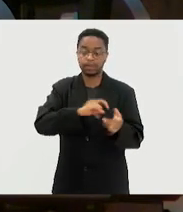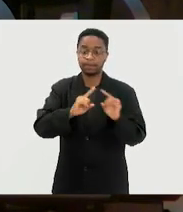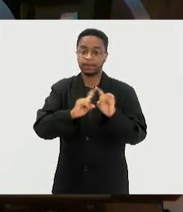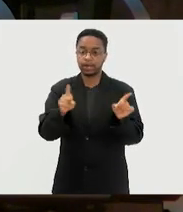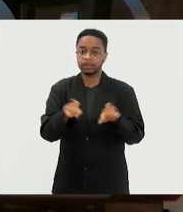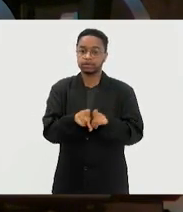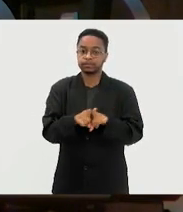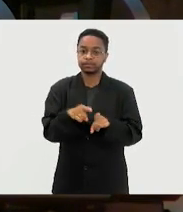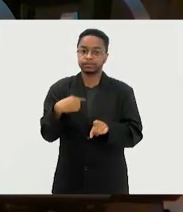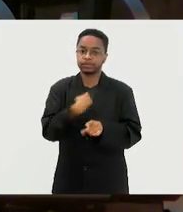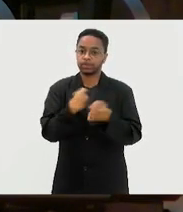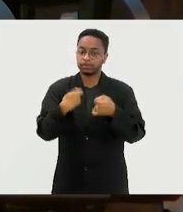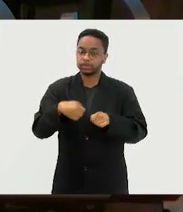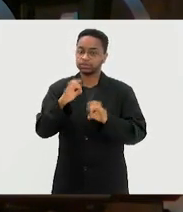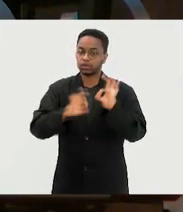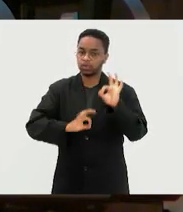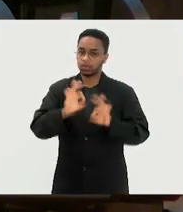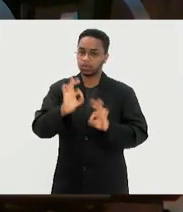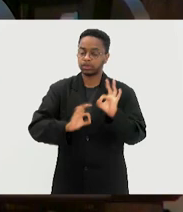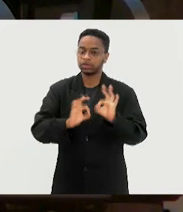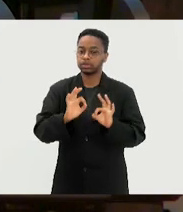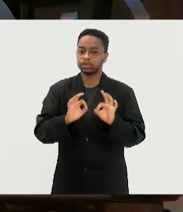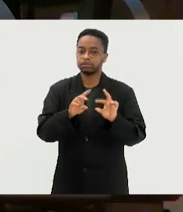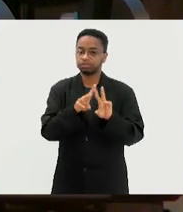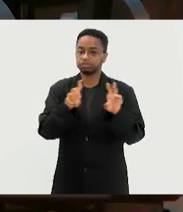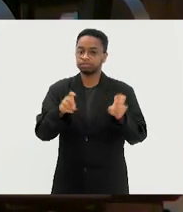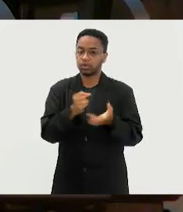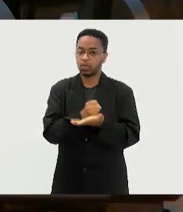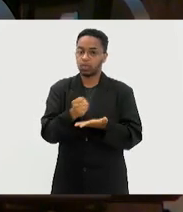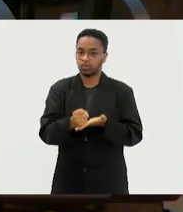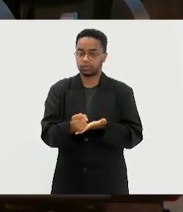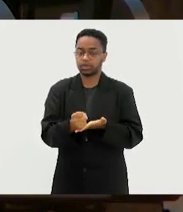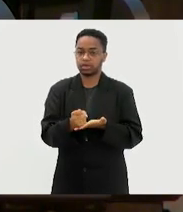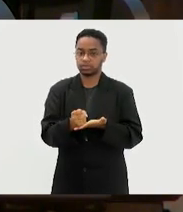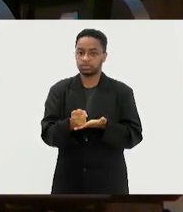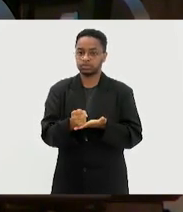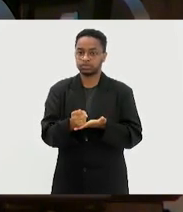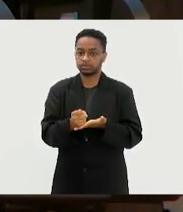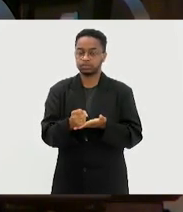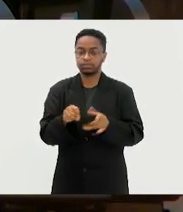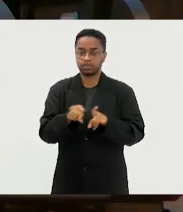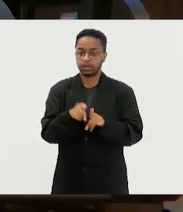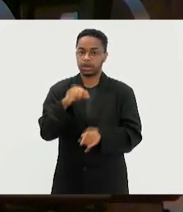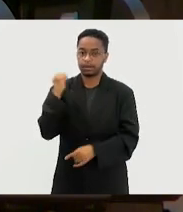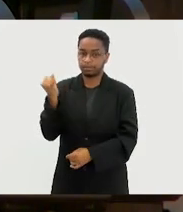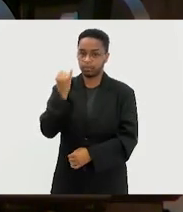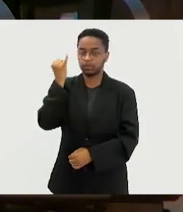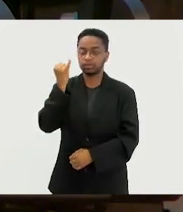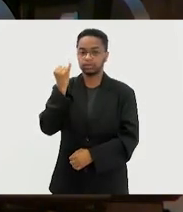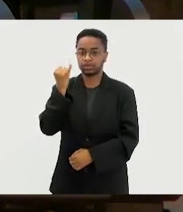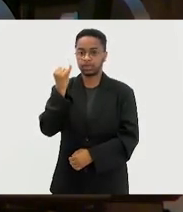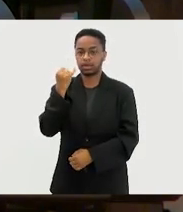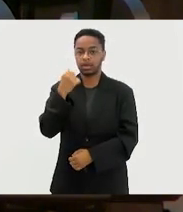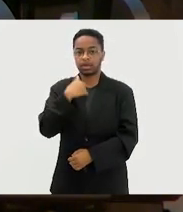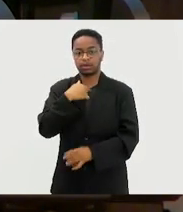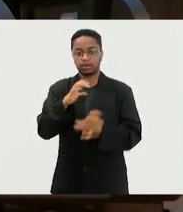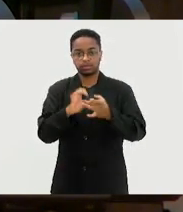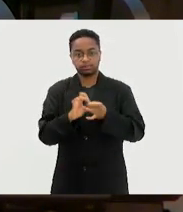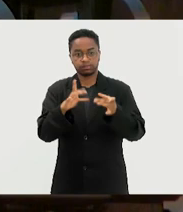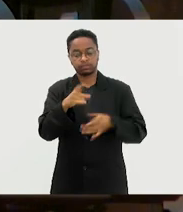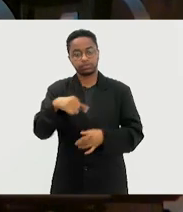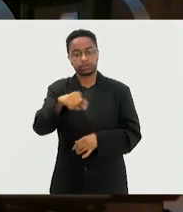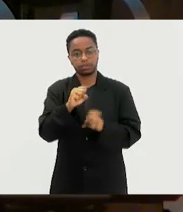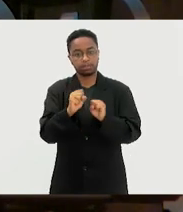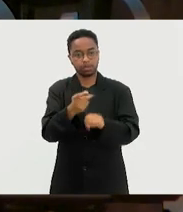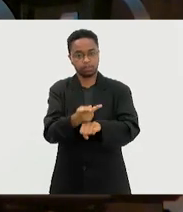precisamos regularizar a questão do contrato deles. Isso é muito importante, e eu estou à disposição de todos os Segovs